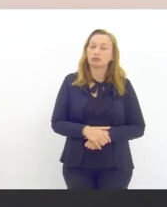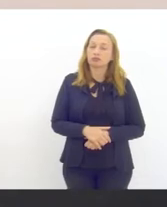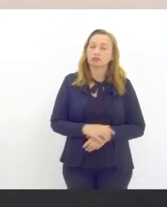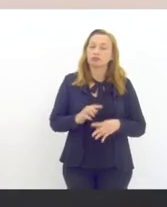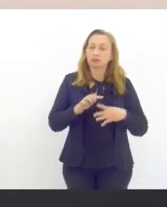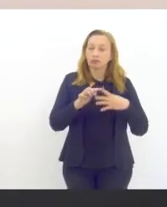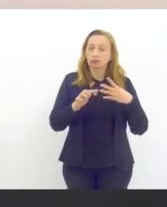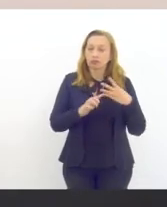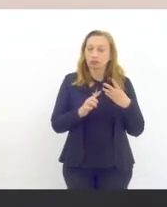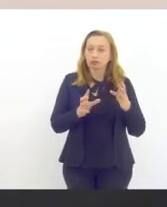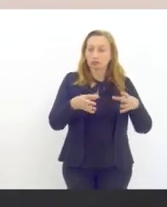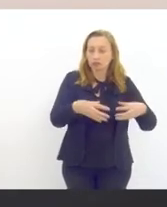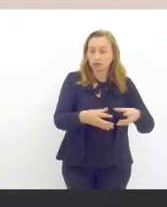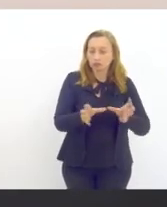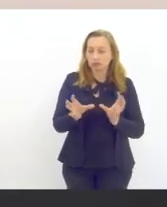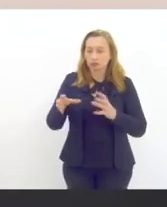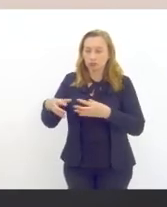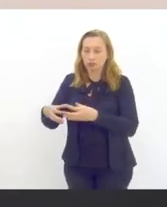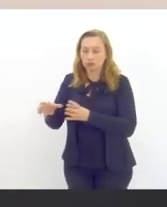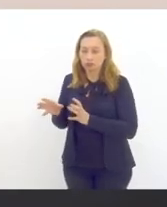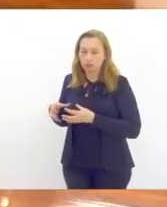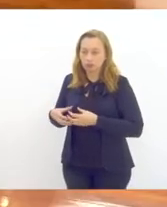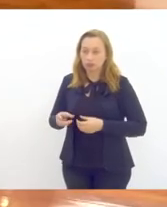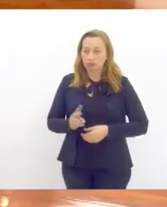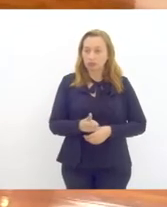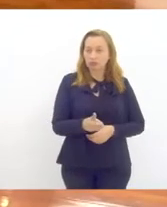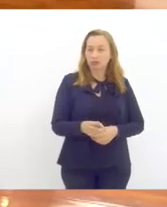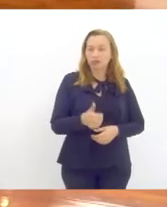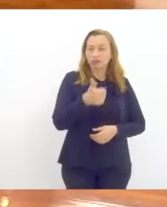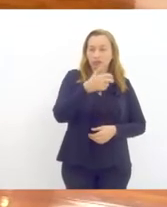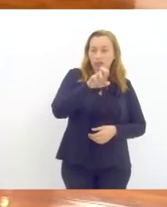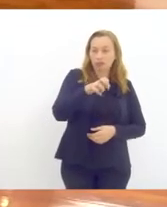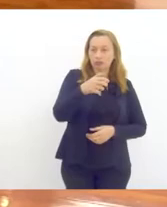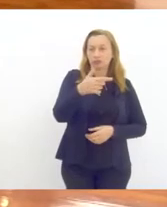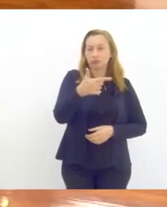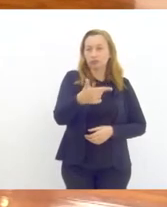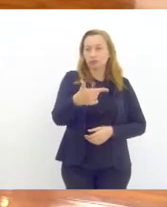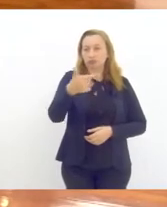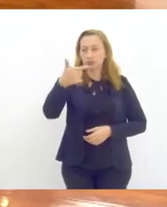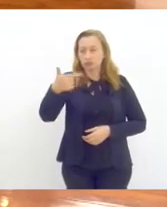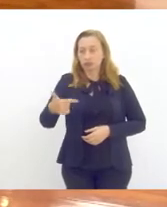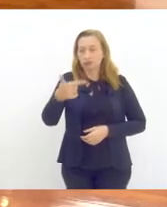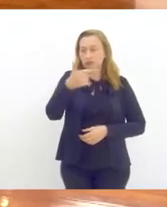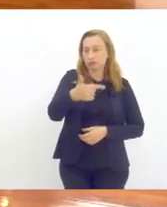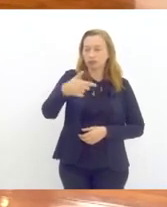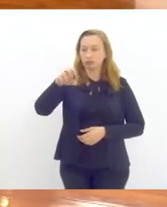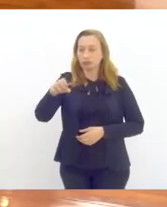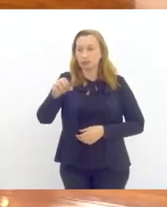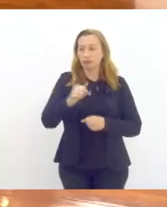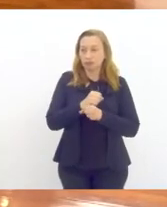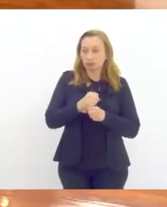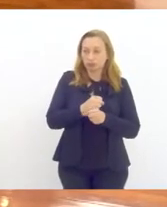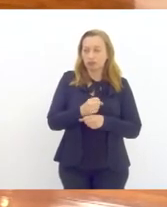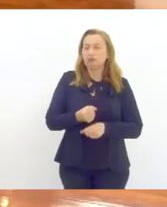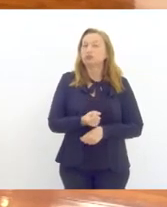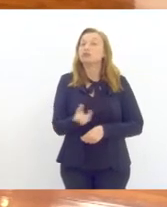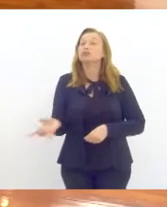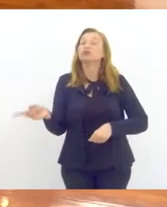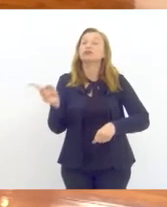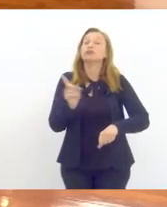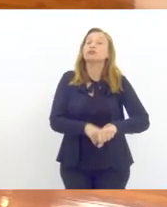4 unidades temporais, 15, 20, 22 e 25 anos. Em quanto